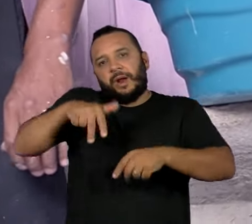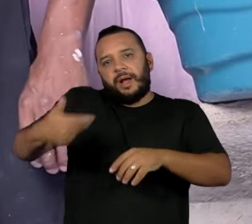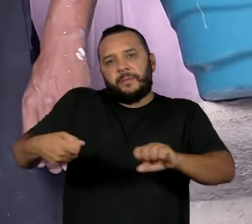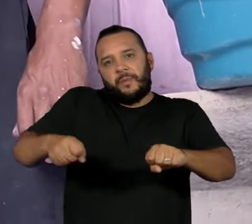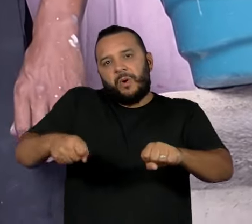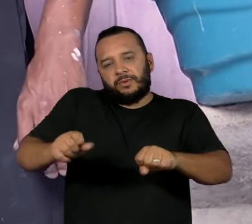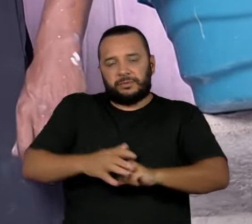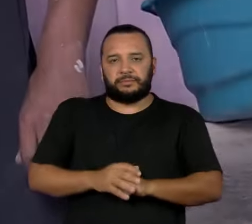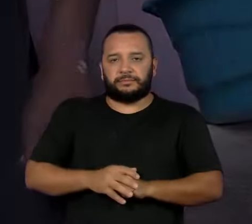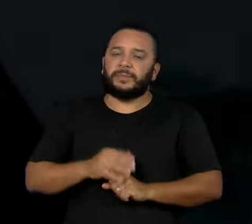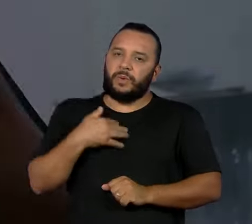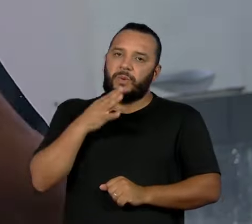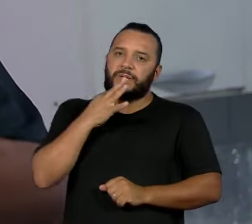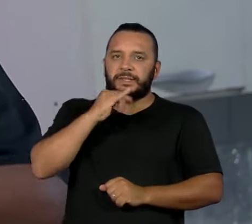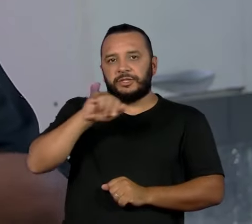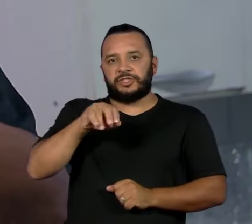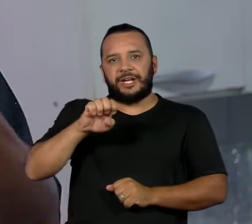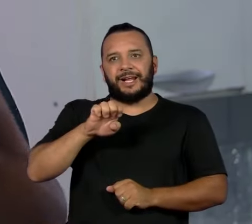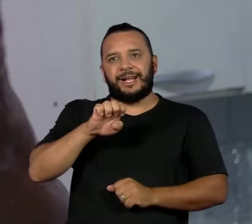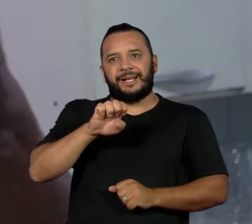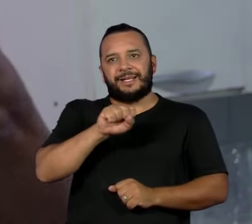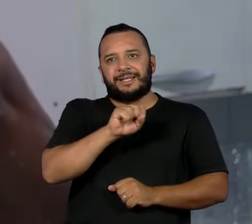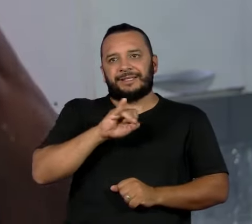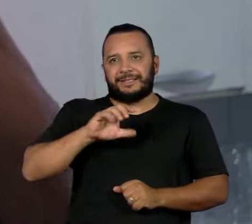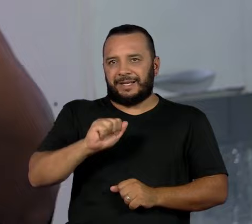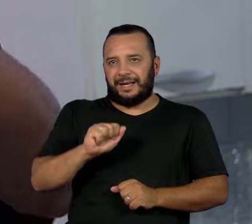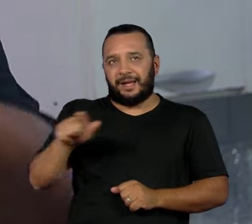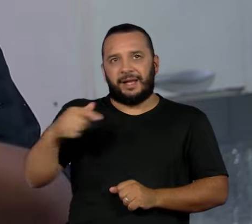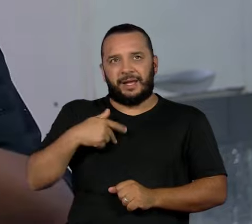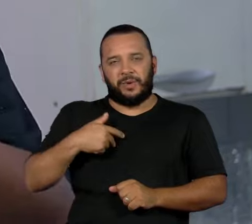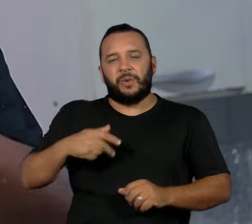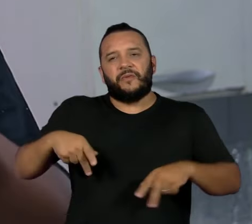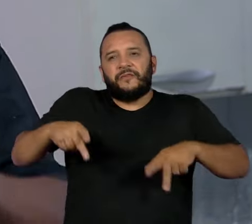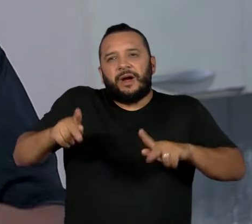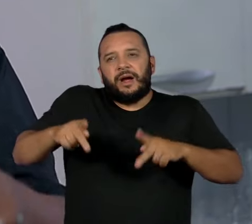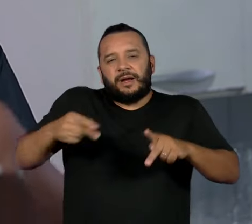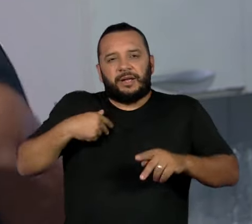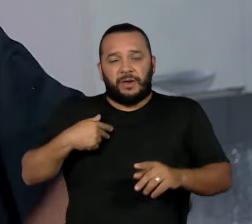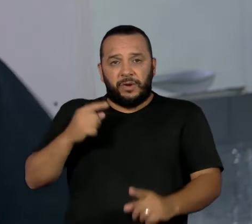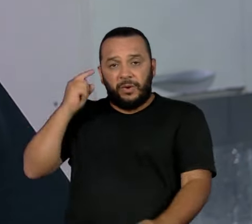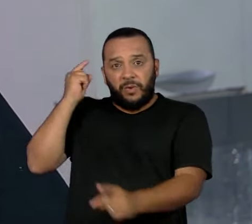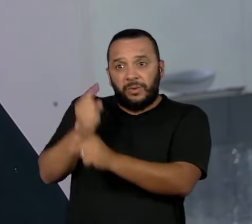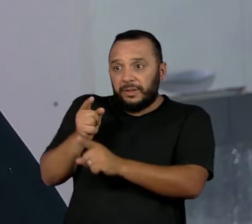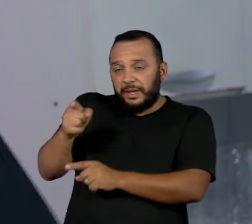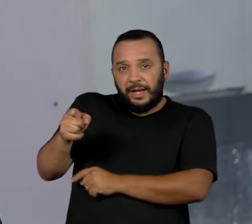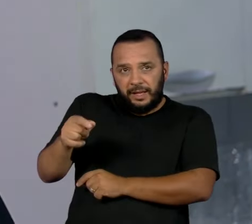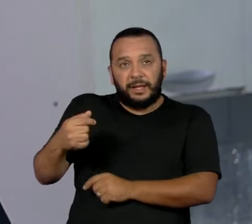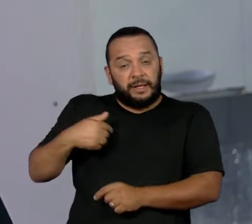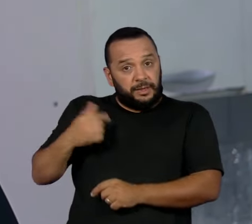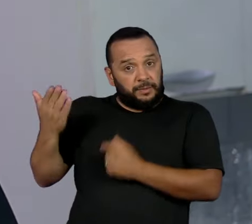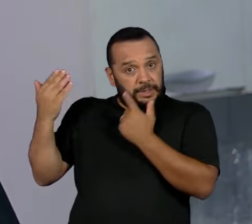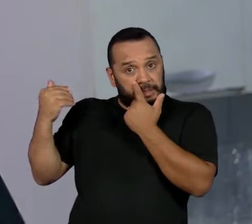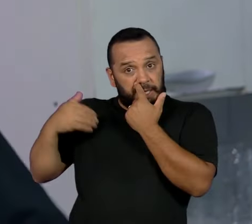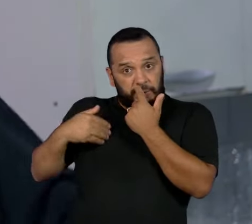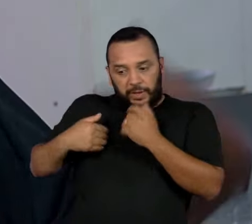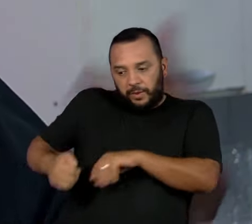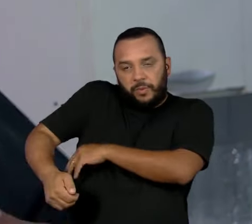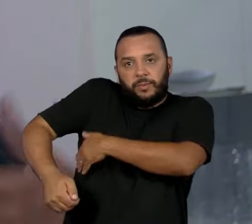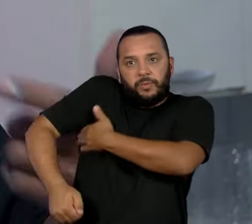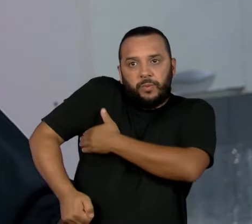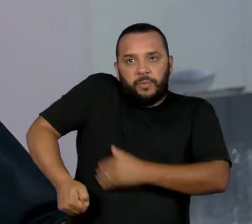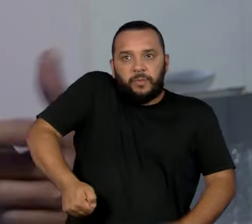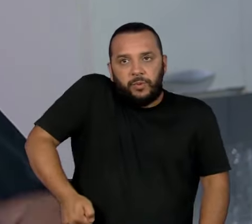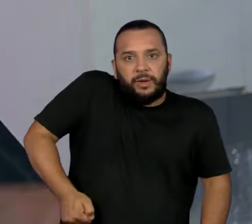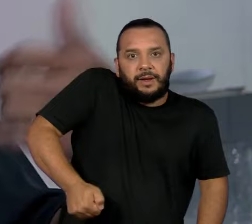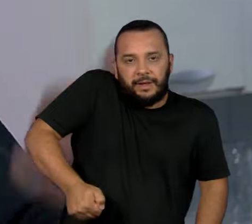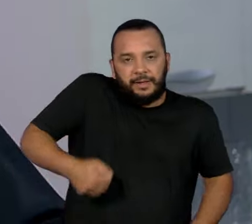Pancadão. Ela com os amigos, tudo dançando, só que eu já tava de moleta, assim, a perna, né? Eu